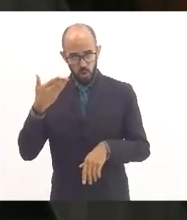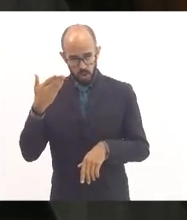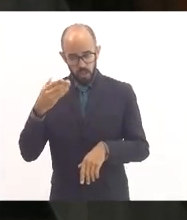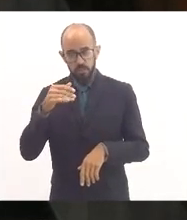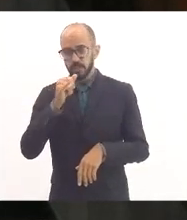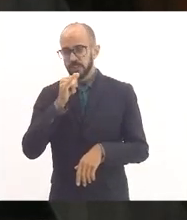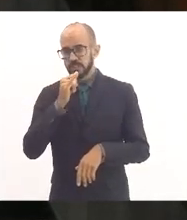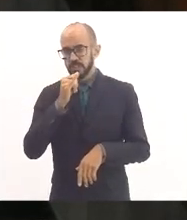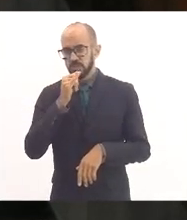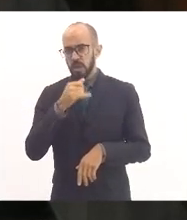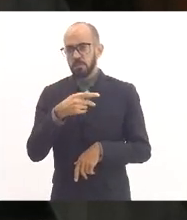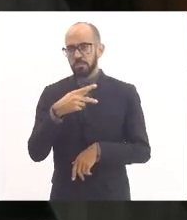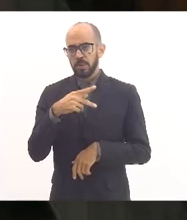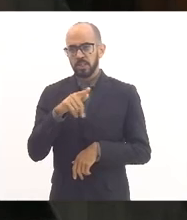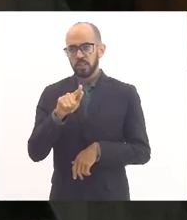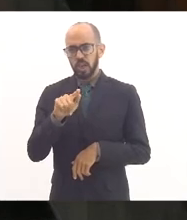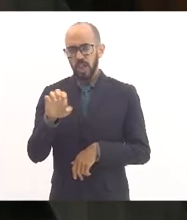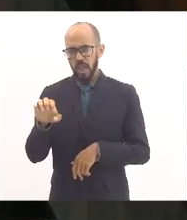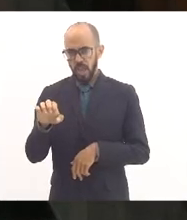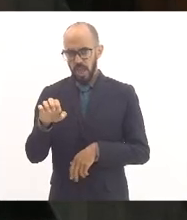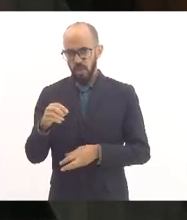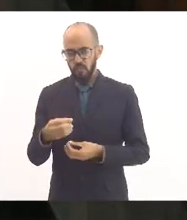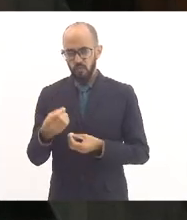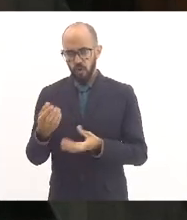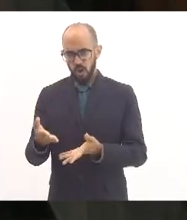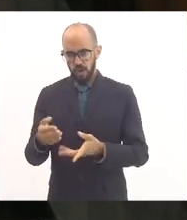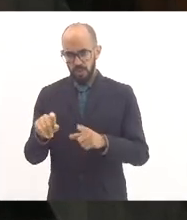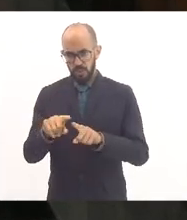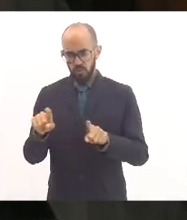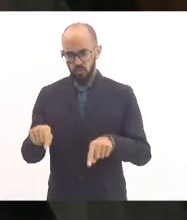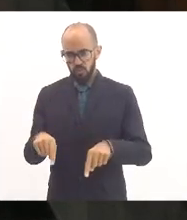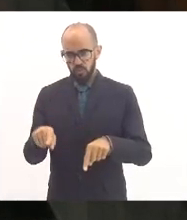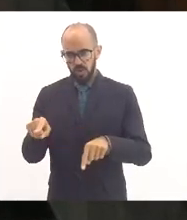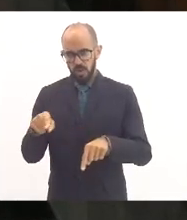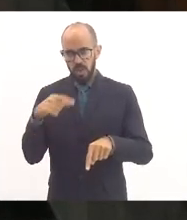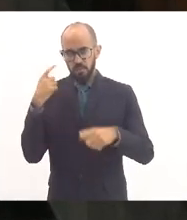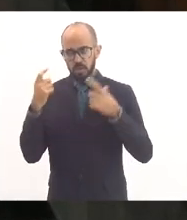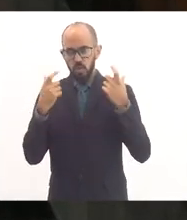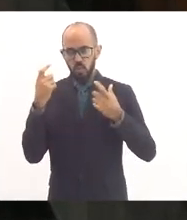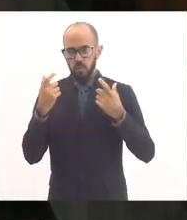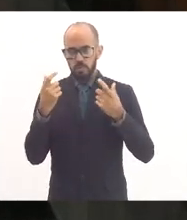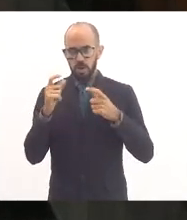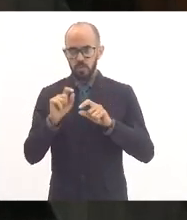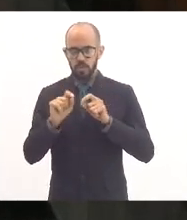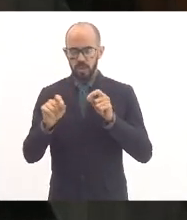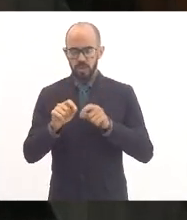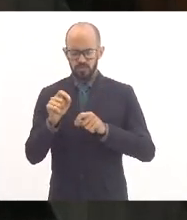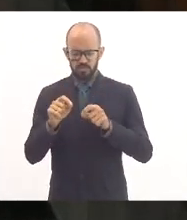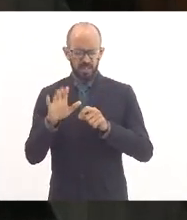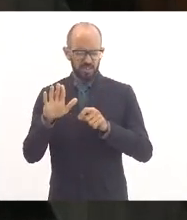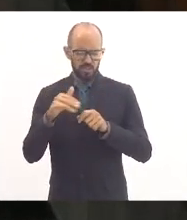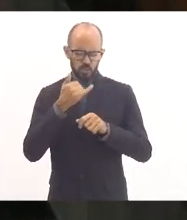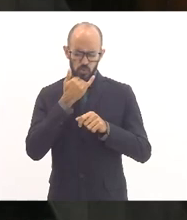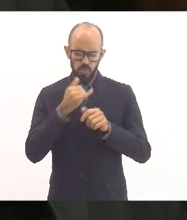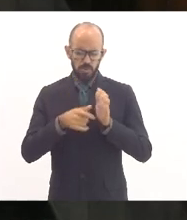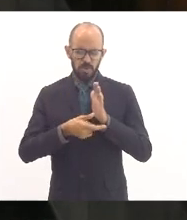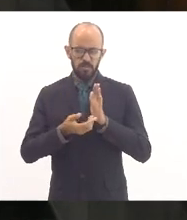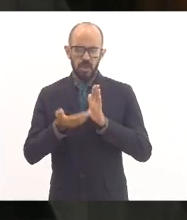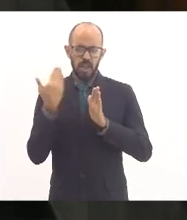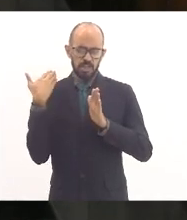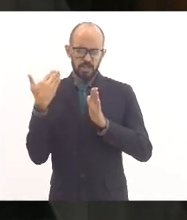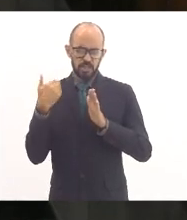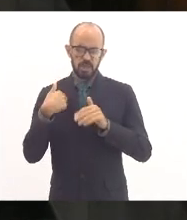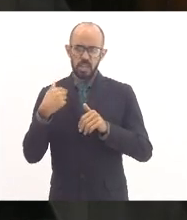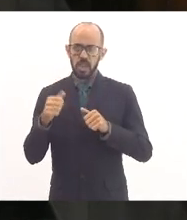a peji fornece aos seus servidores ela se preocupa vou voltar um pouco antes eu vim da iniciativa